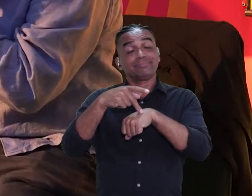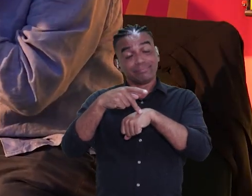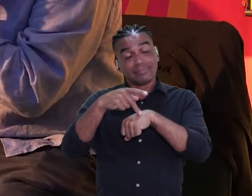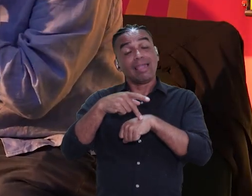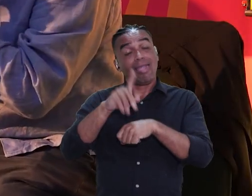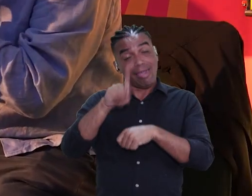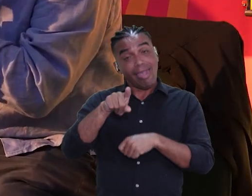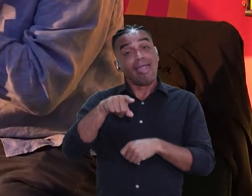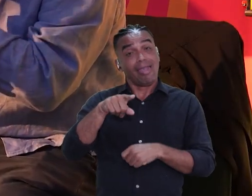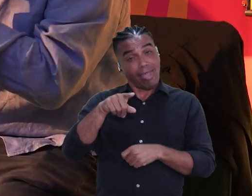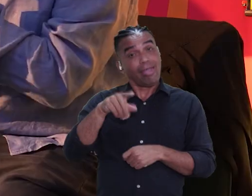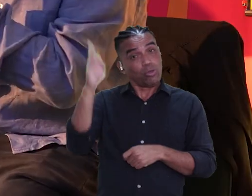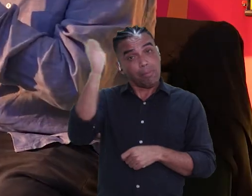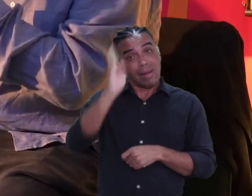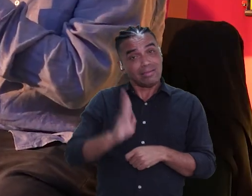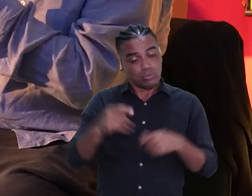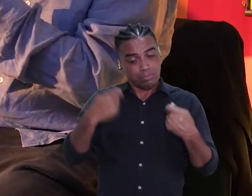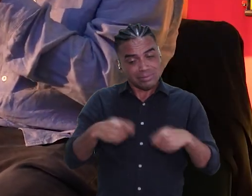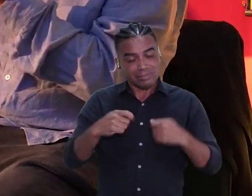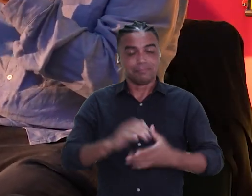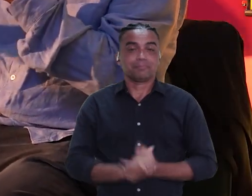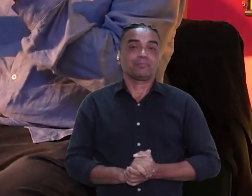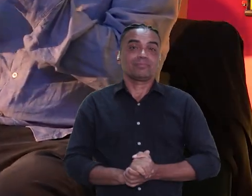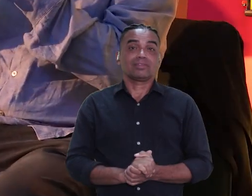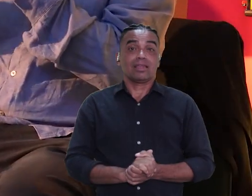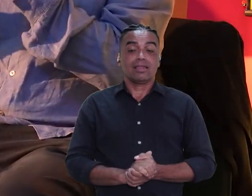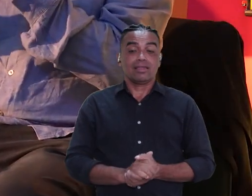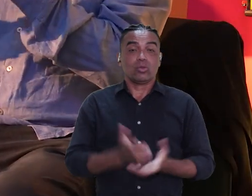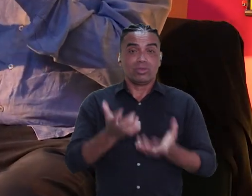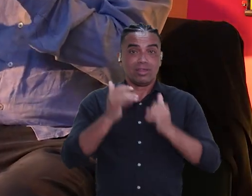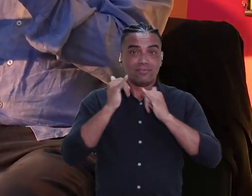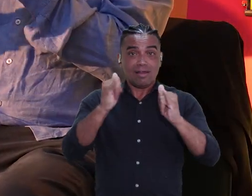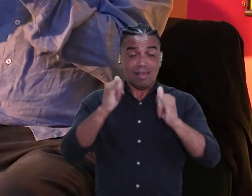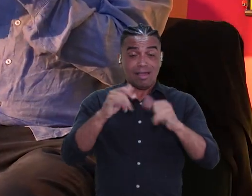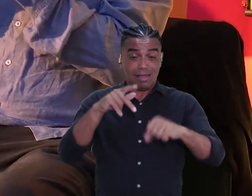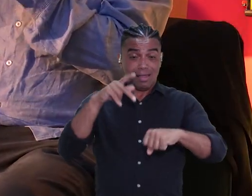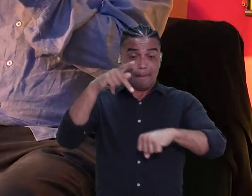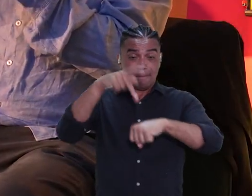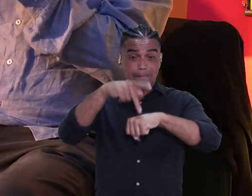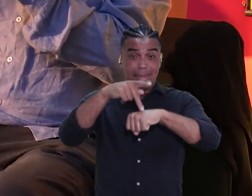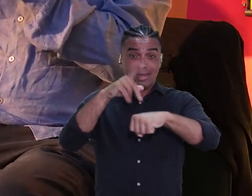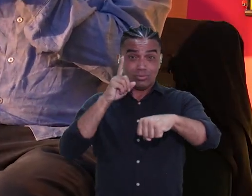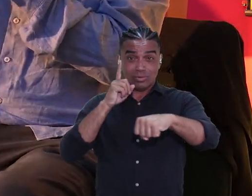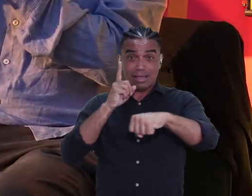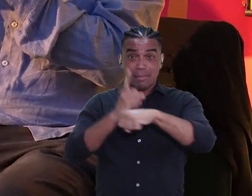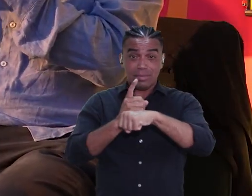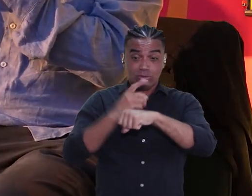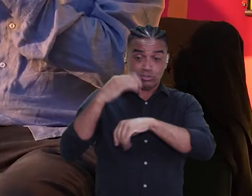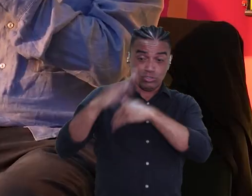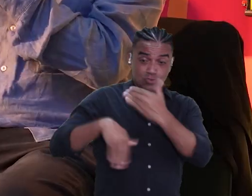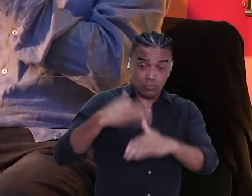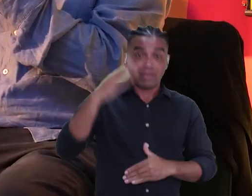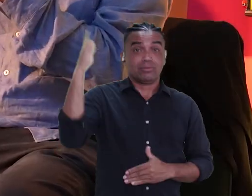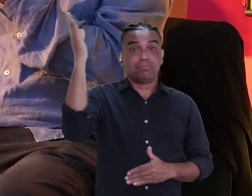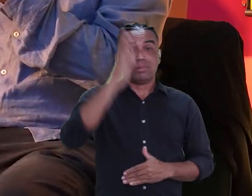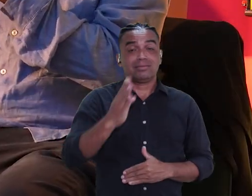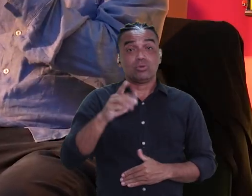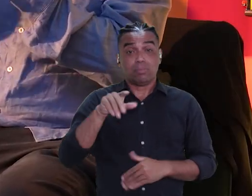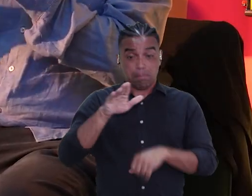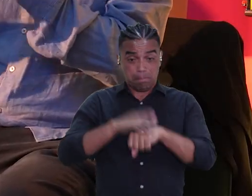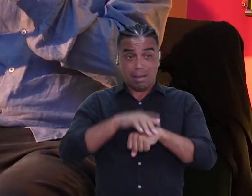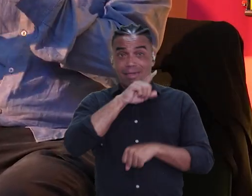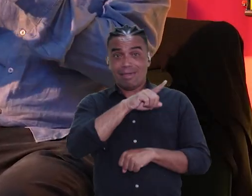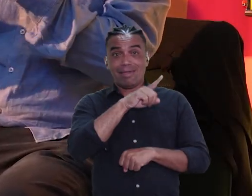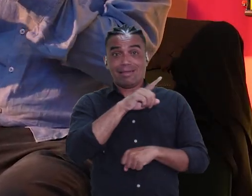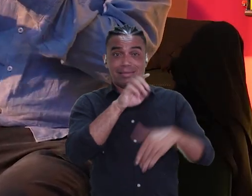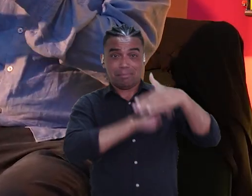Brasil precisa. E isso, portanto, queria dizer, a pedra no caminho do desenvolvimento, para eles,